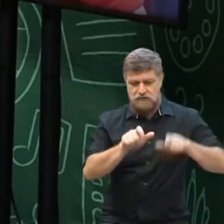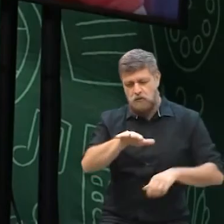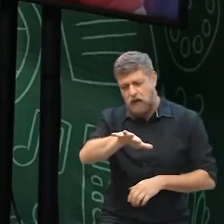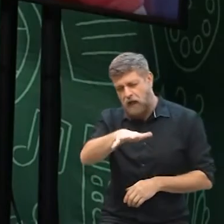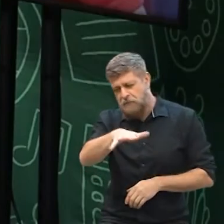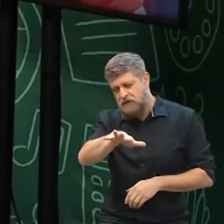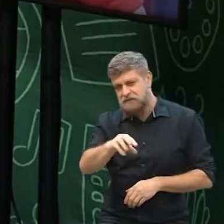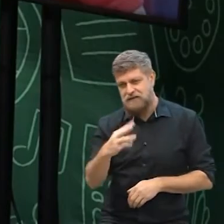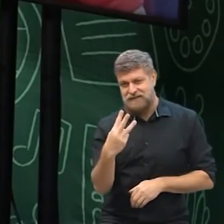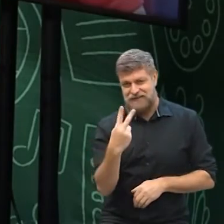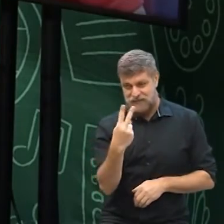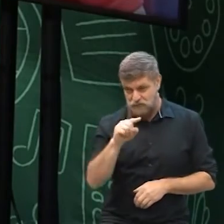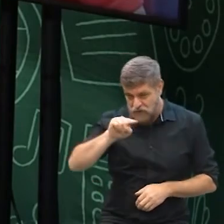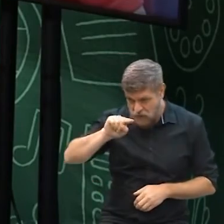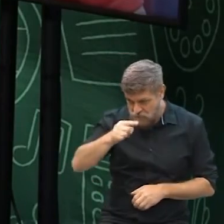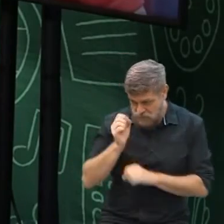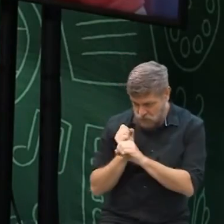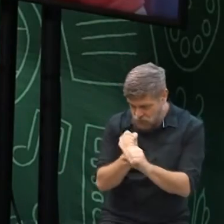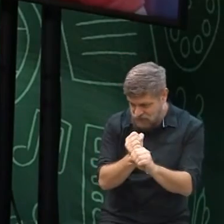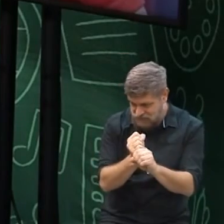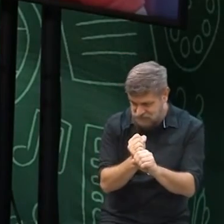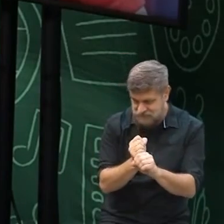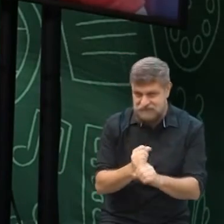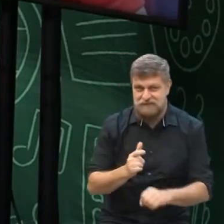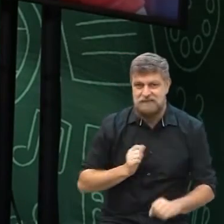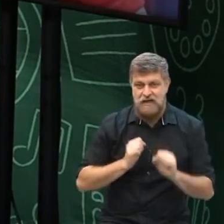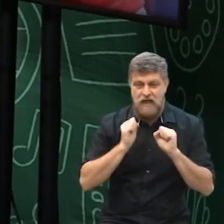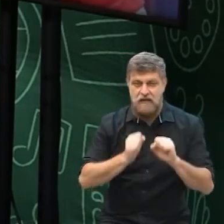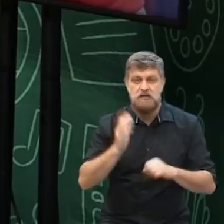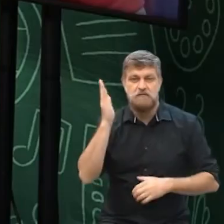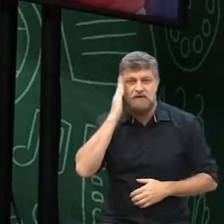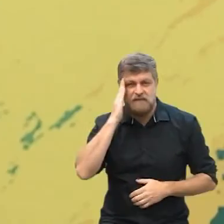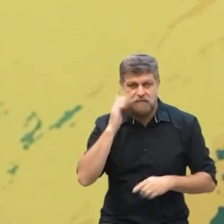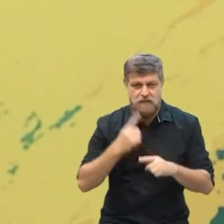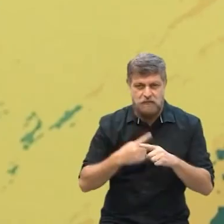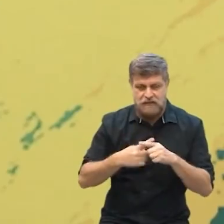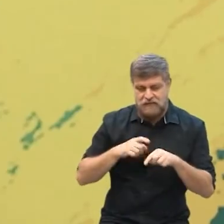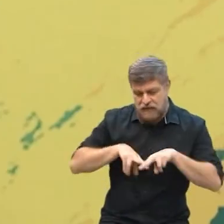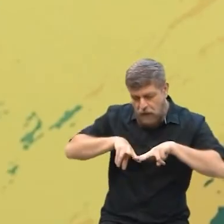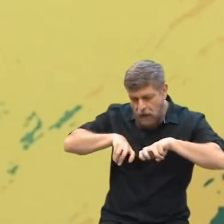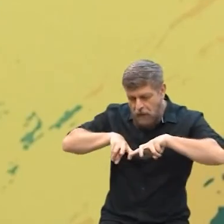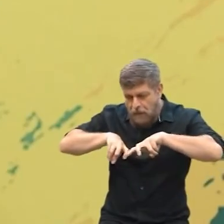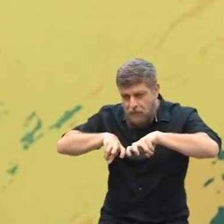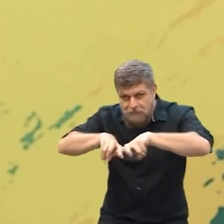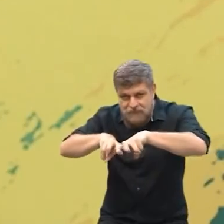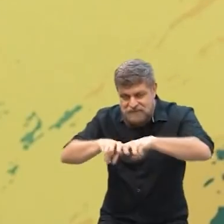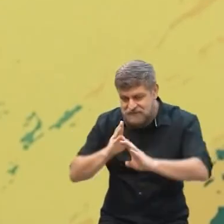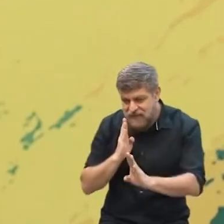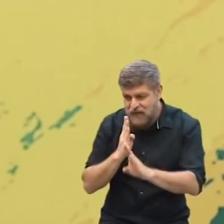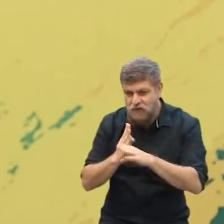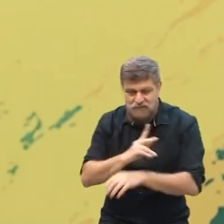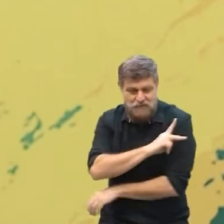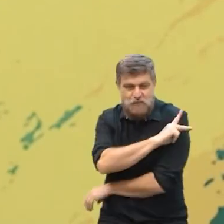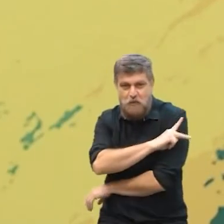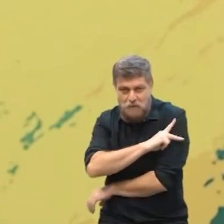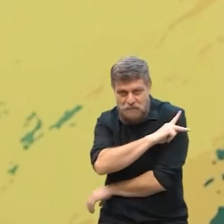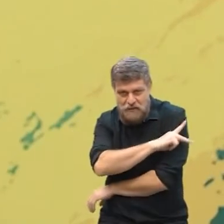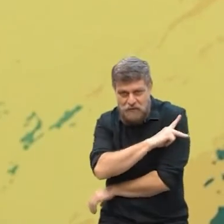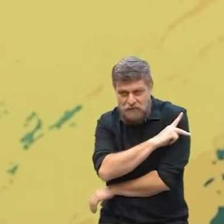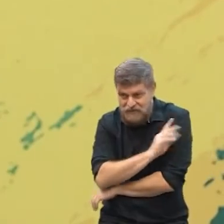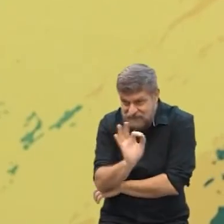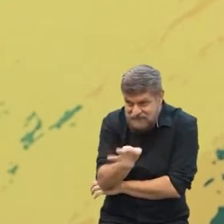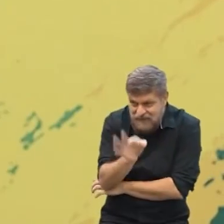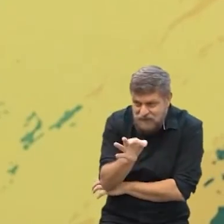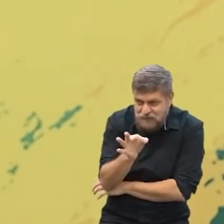menos 32 mil anos. A gente pode saber disso através de vestígios arqueológicos encontrados no Piauí. Tá